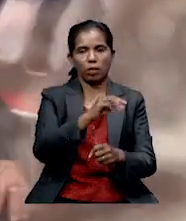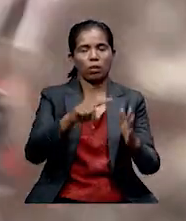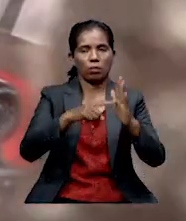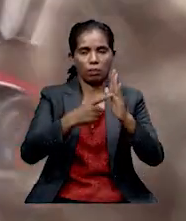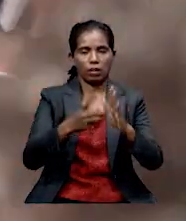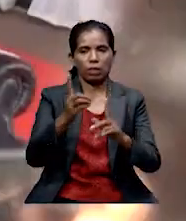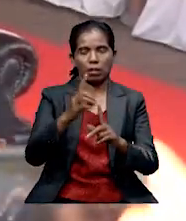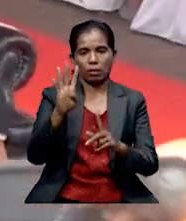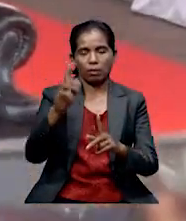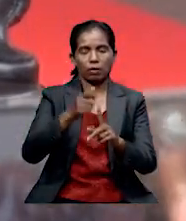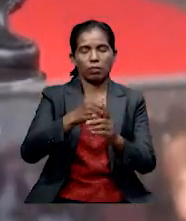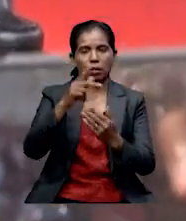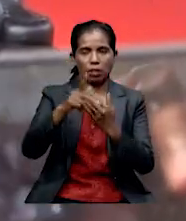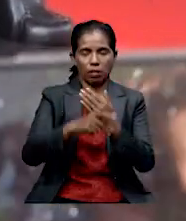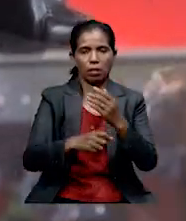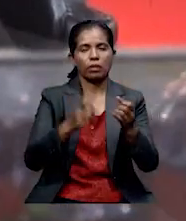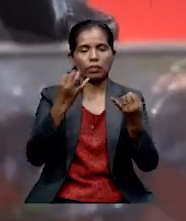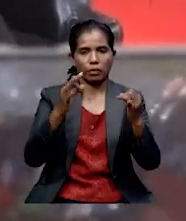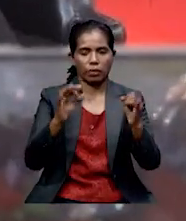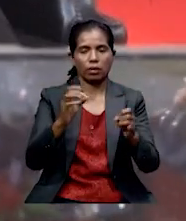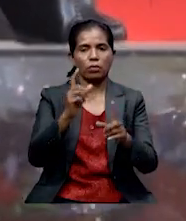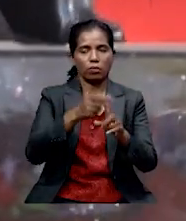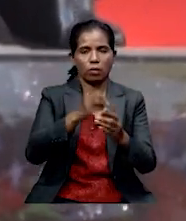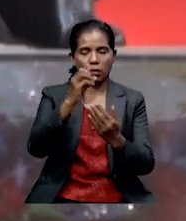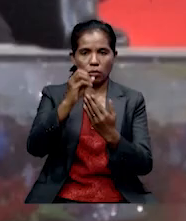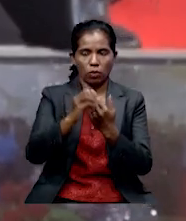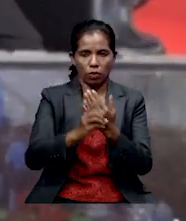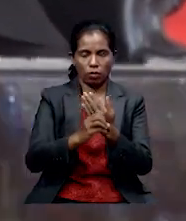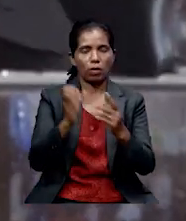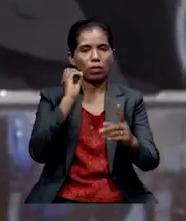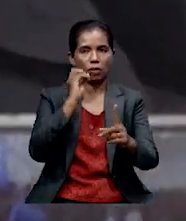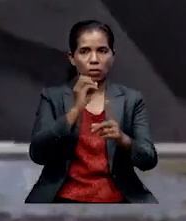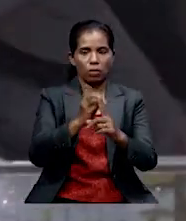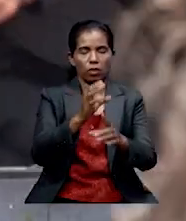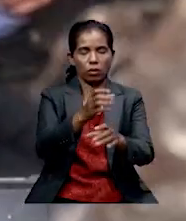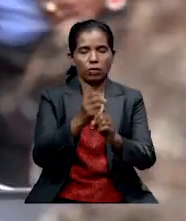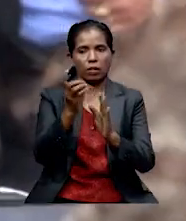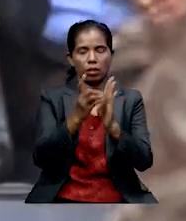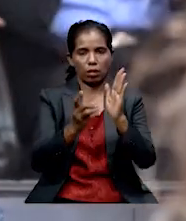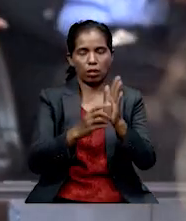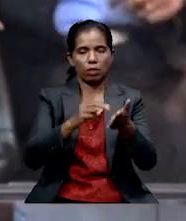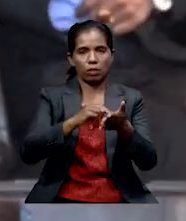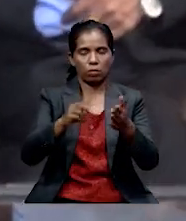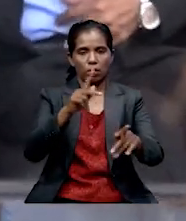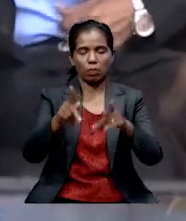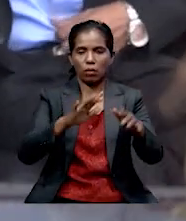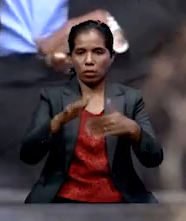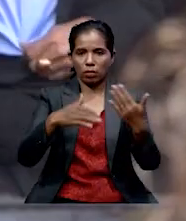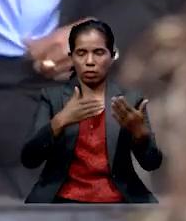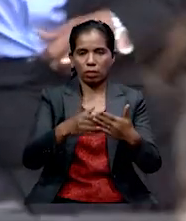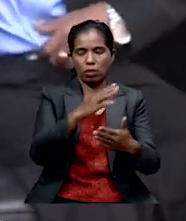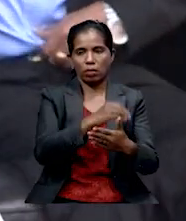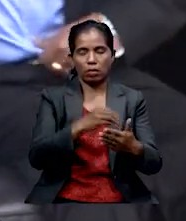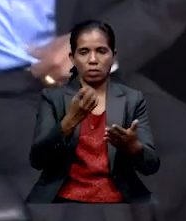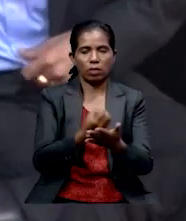halorong hat fulan setembro, no termine halorong lima fulan outubro, o objetivo é recolher dados número total da população no mostrar rico sonho